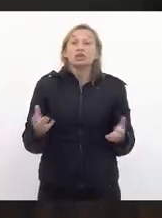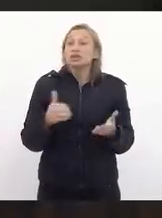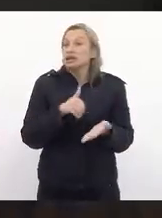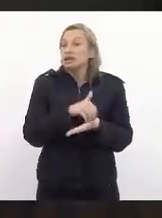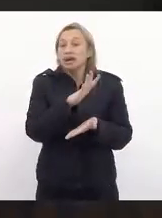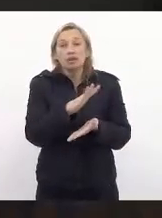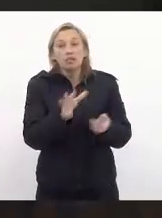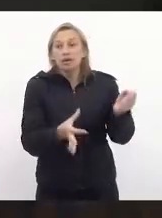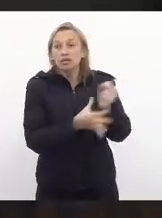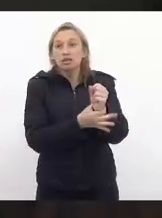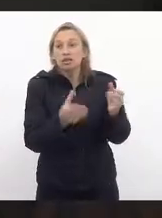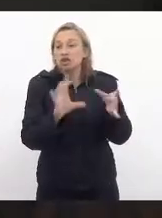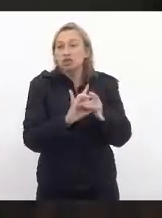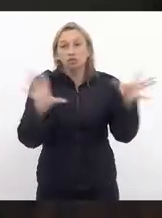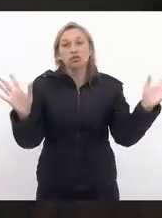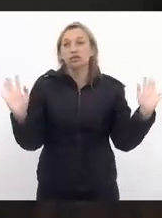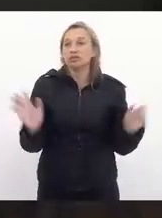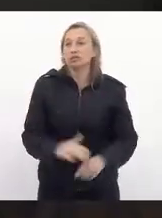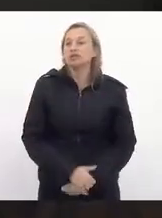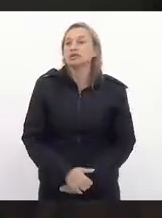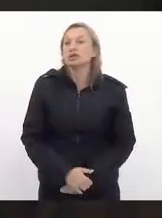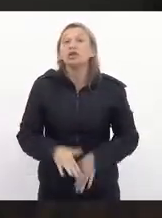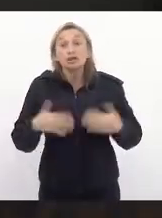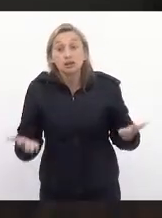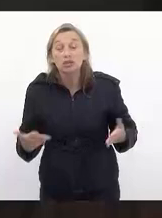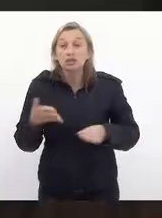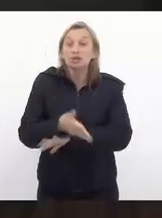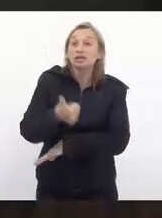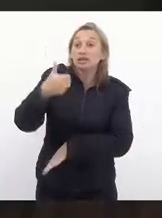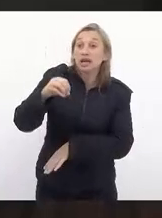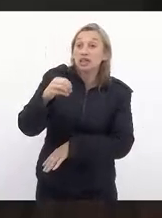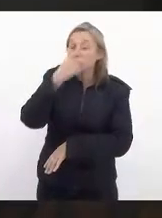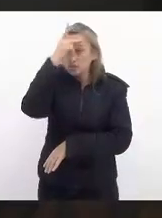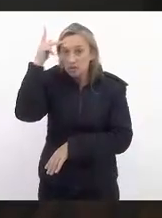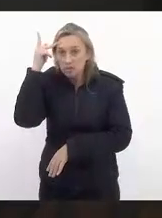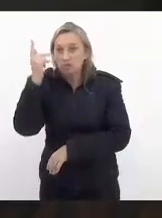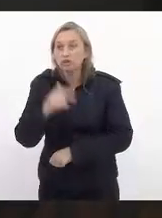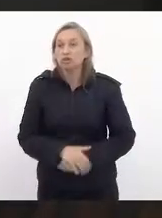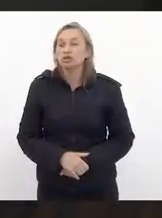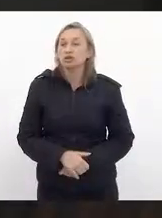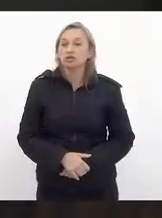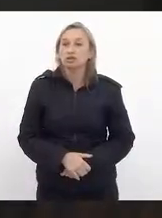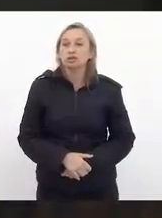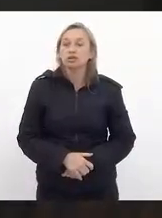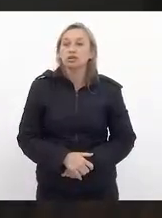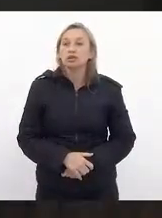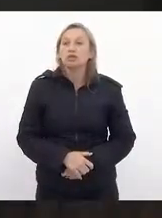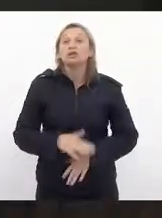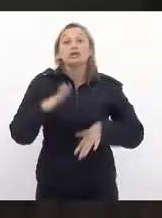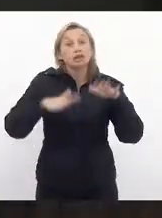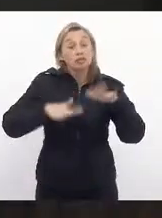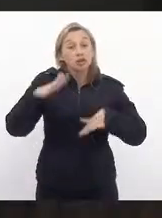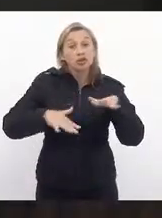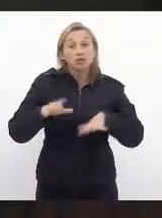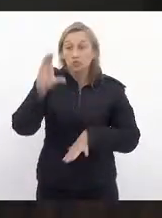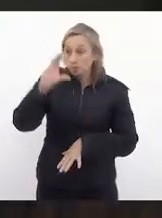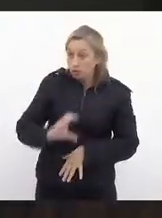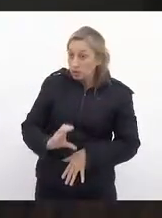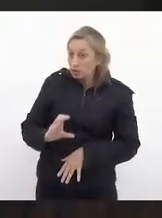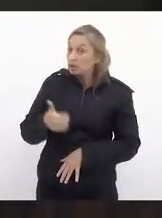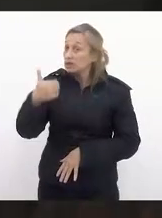que dispensar o e segurança deixar tudo livre tão entraram 10 pessoas e a depender do comportamento